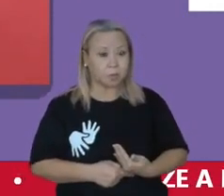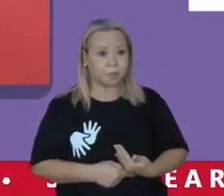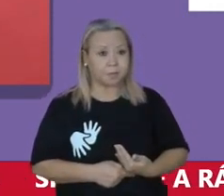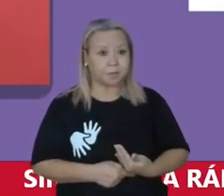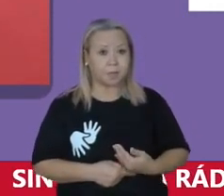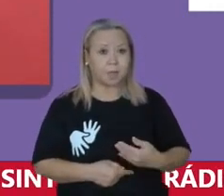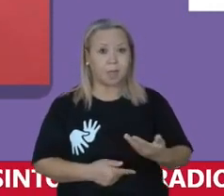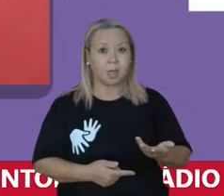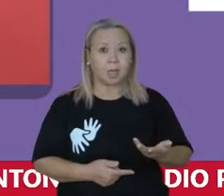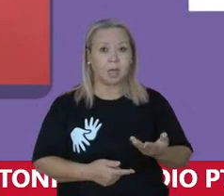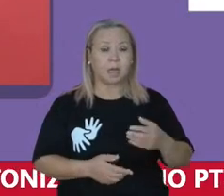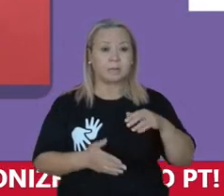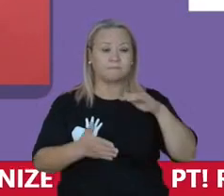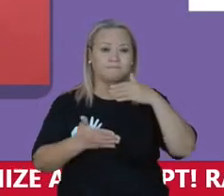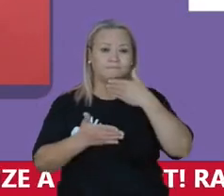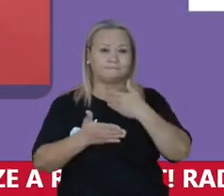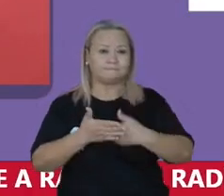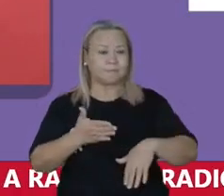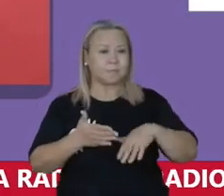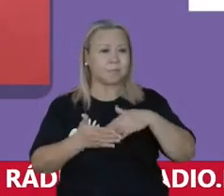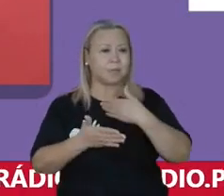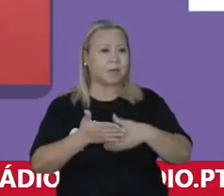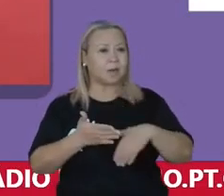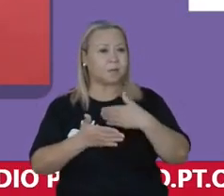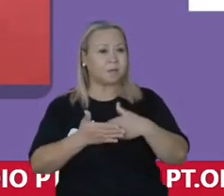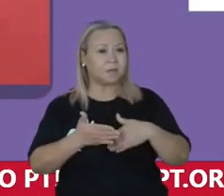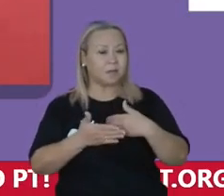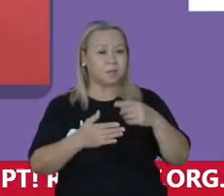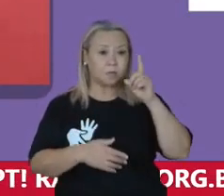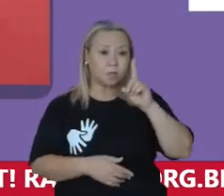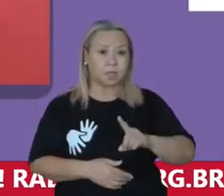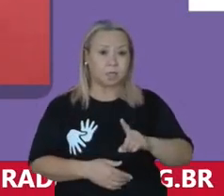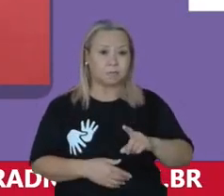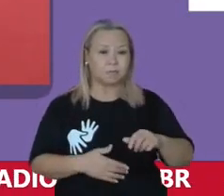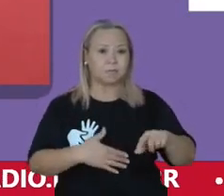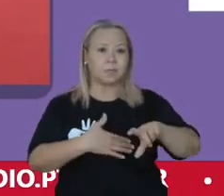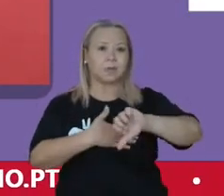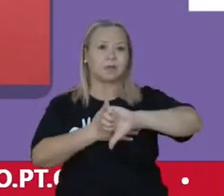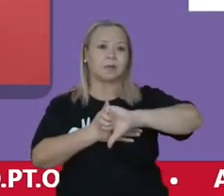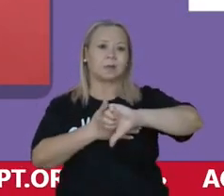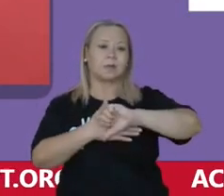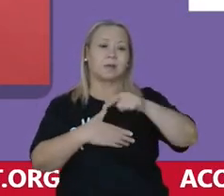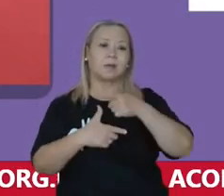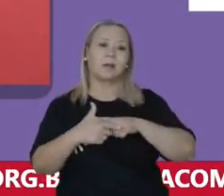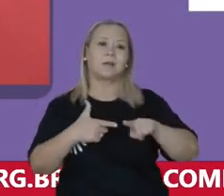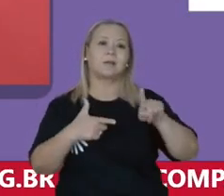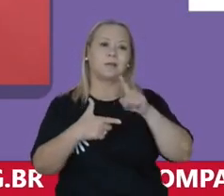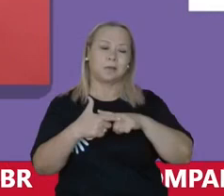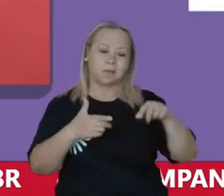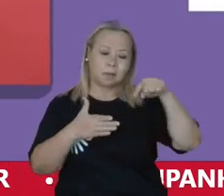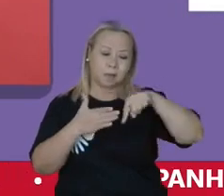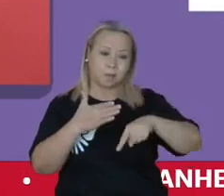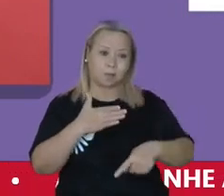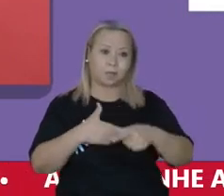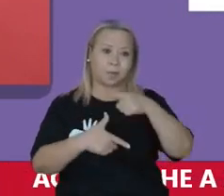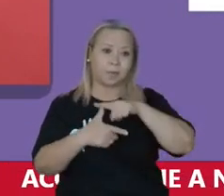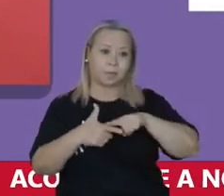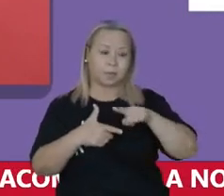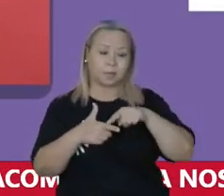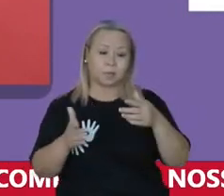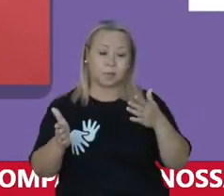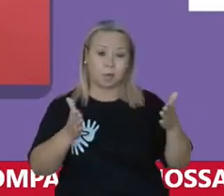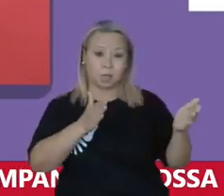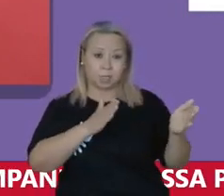a eliminação dos direitos e o aprofundamento da crise. Todos sabemos que este período